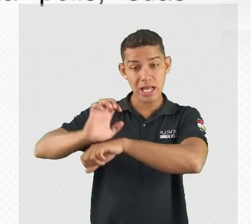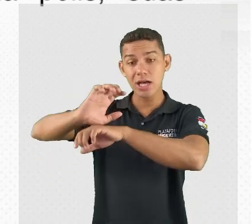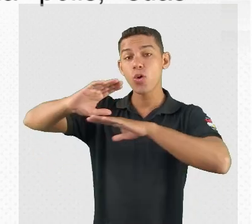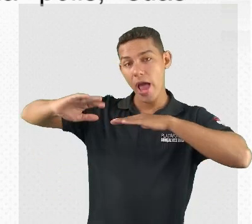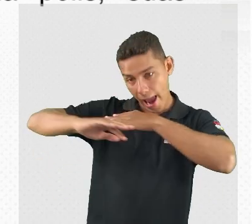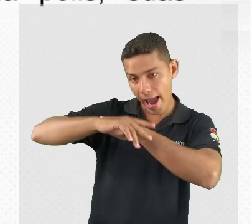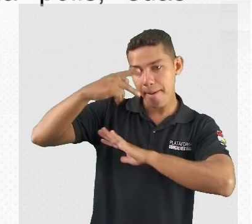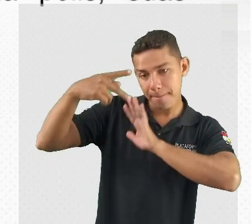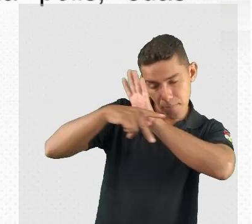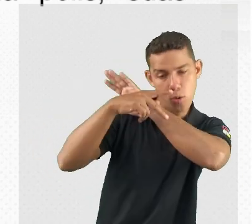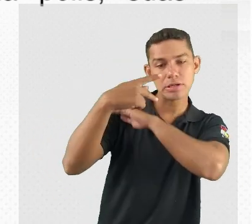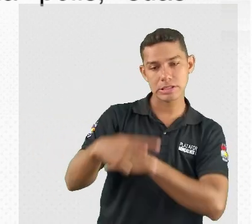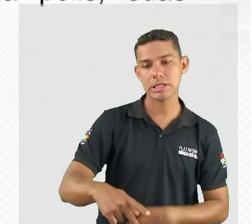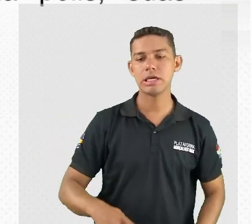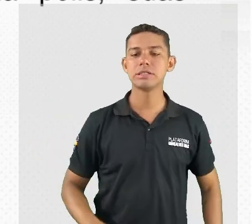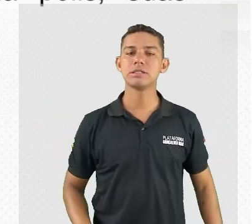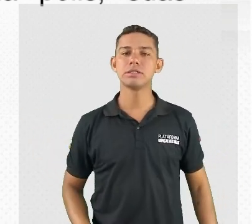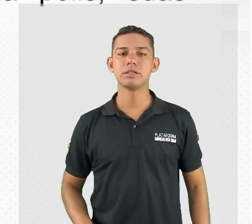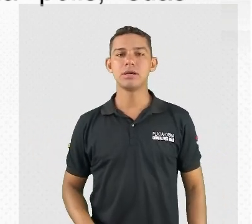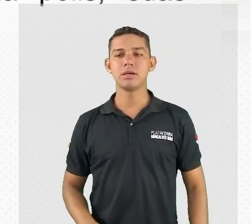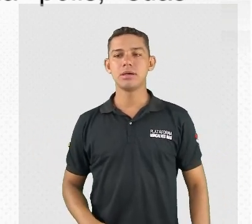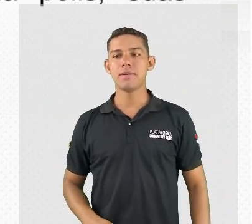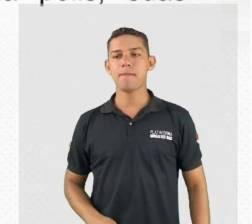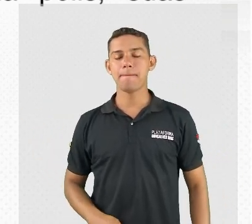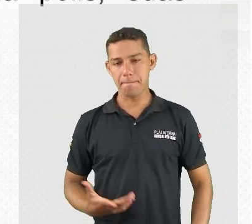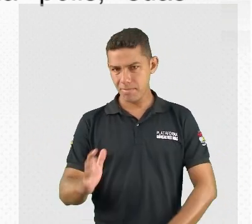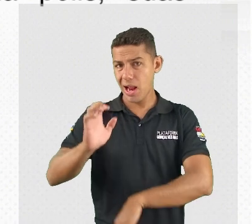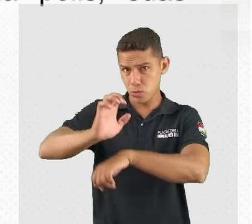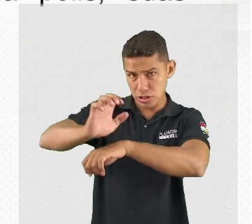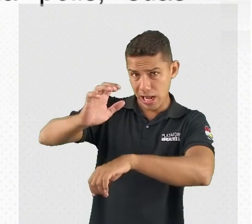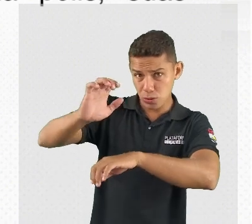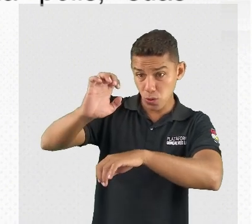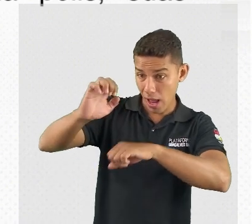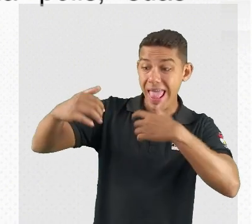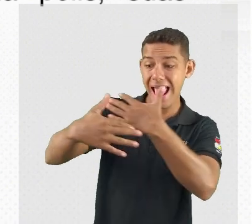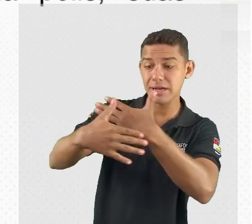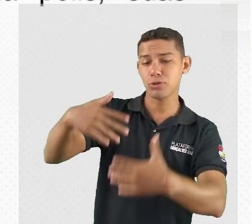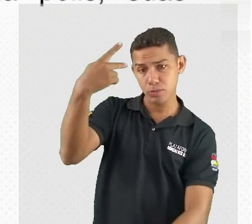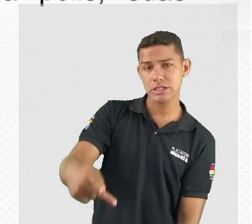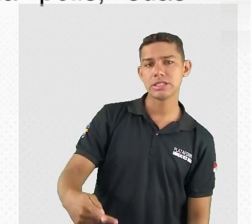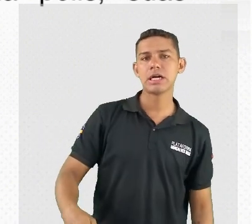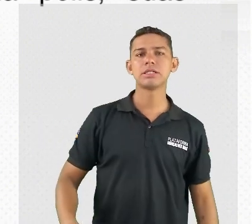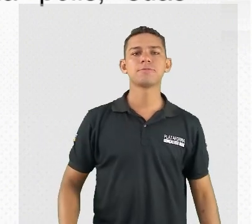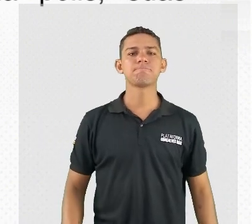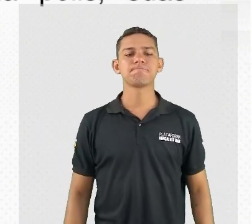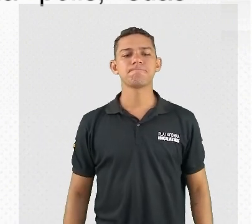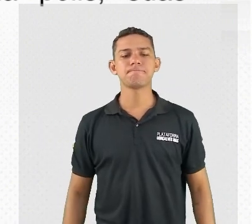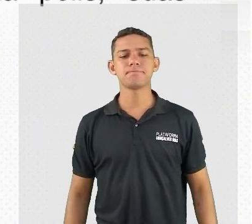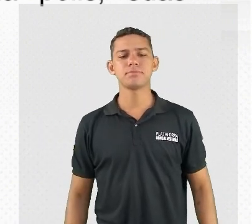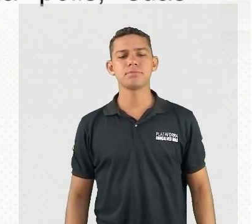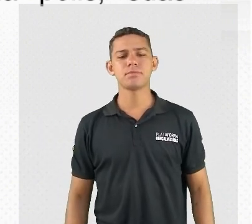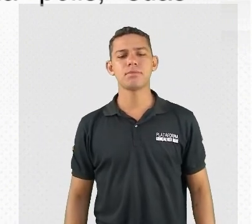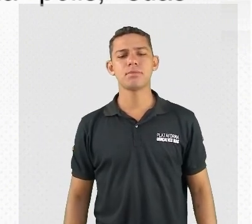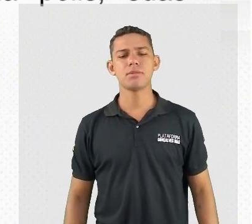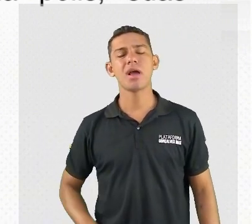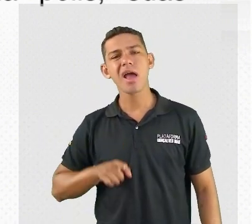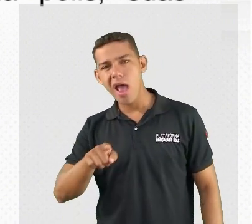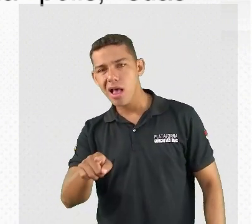própria cidade, né? O estado ideal, no caso, é a própria cidade. Essa obra